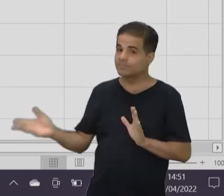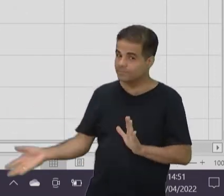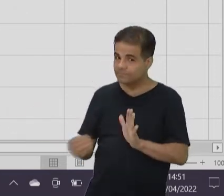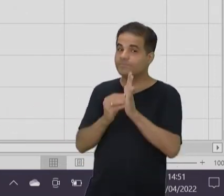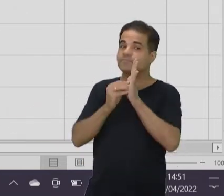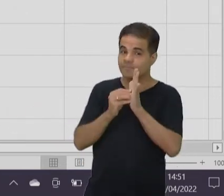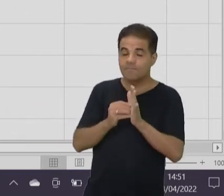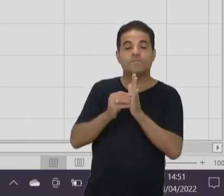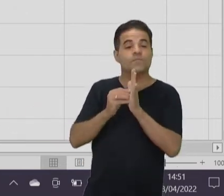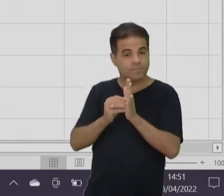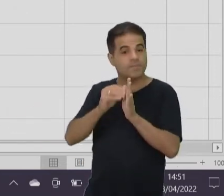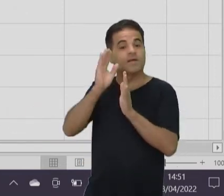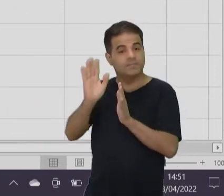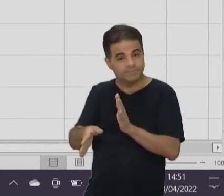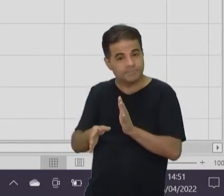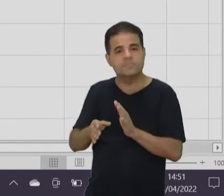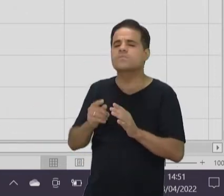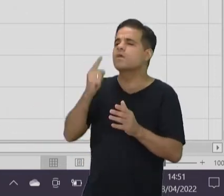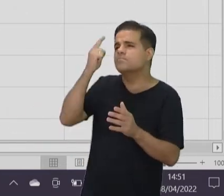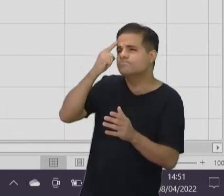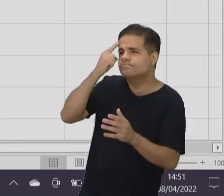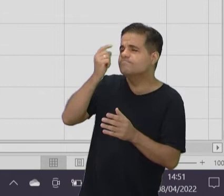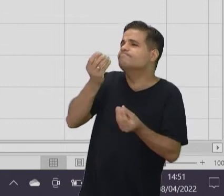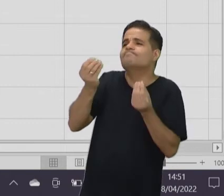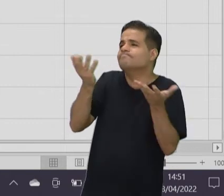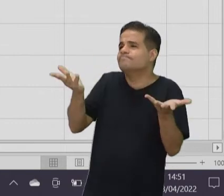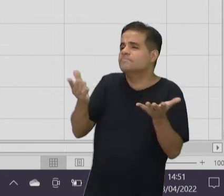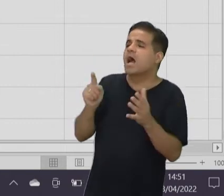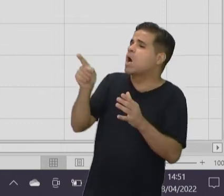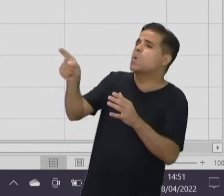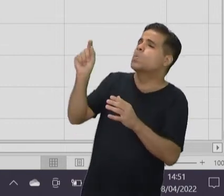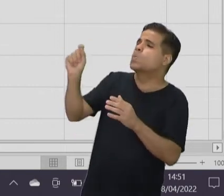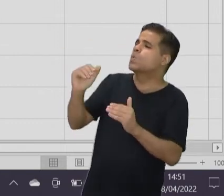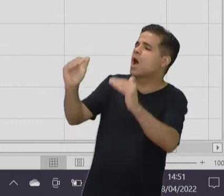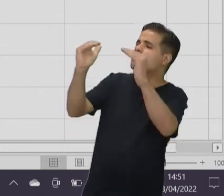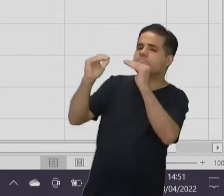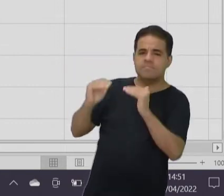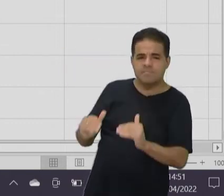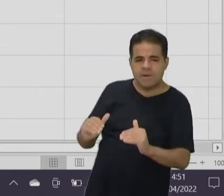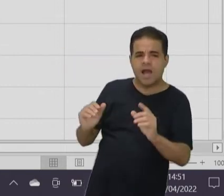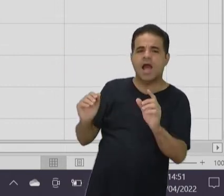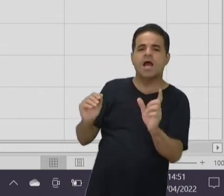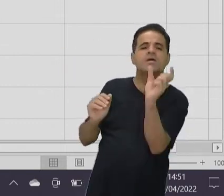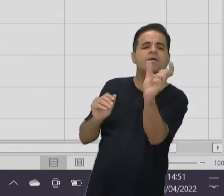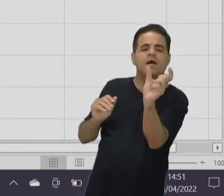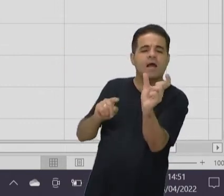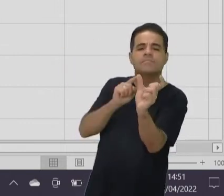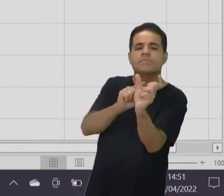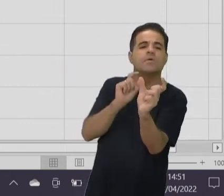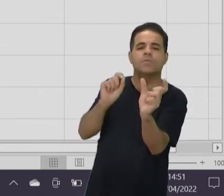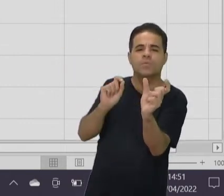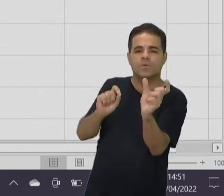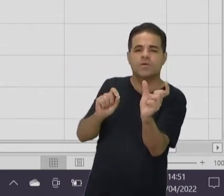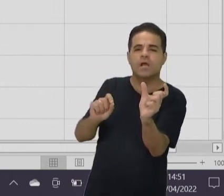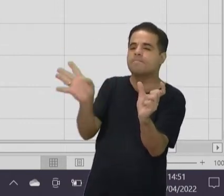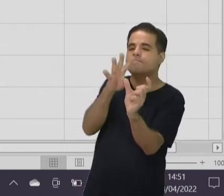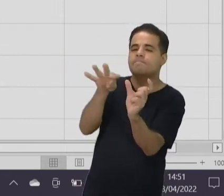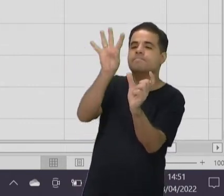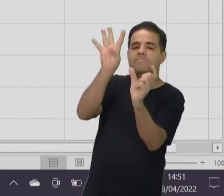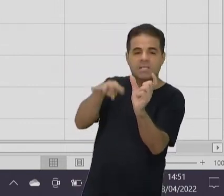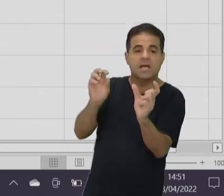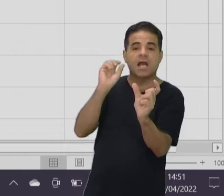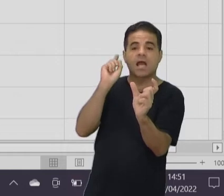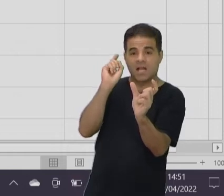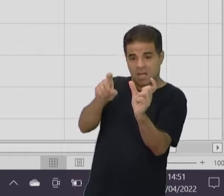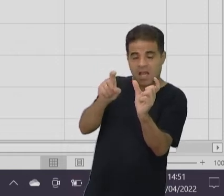tela. Então, vamos lá. Então, aqui, ó, embaixo nessa abinha, professora, lá embaixo, onde está escrito planilha, se a gente